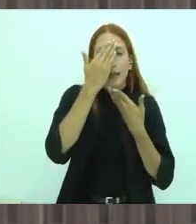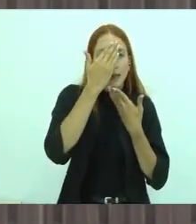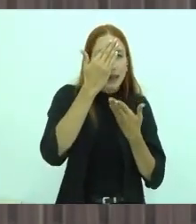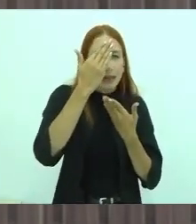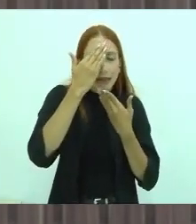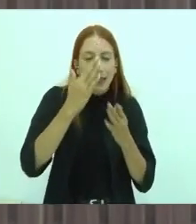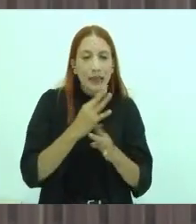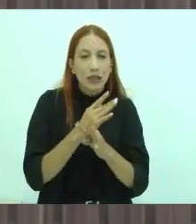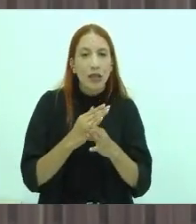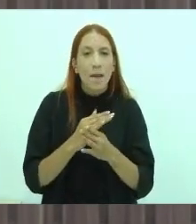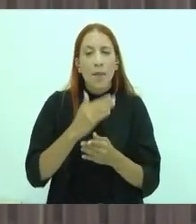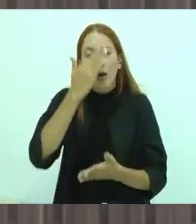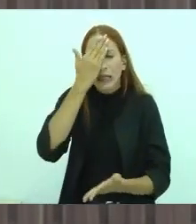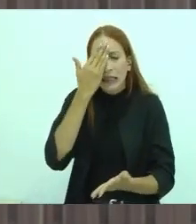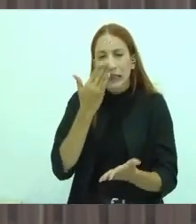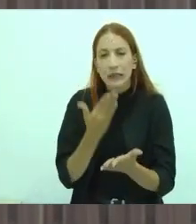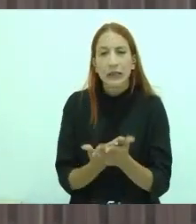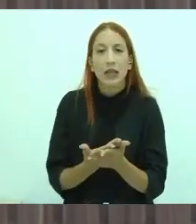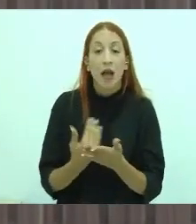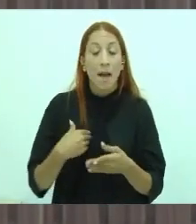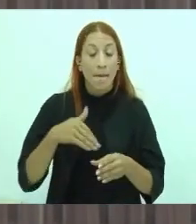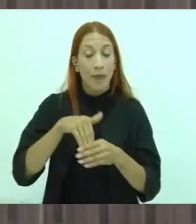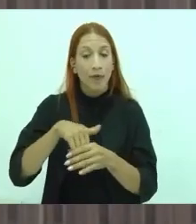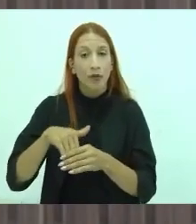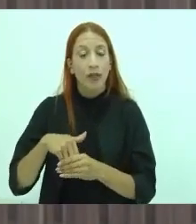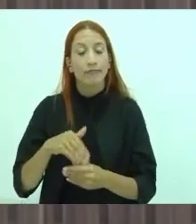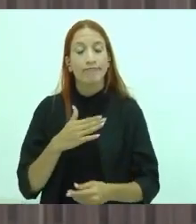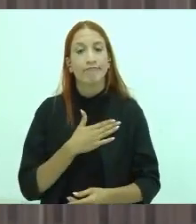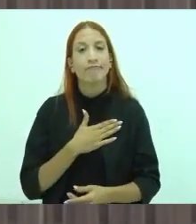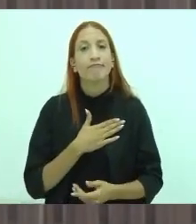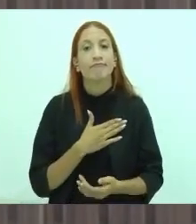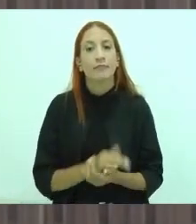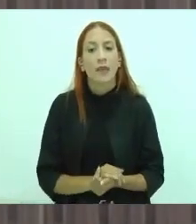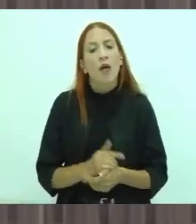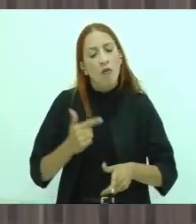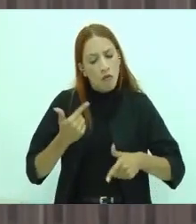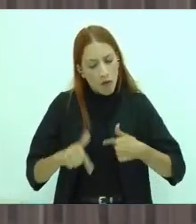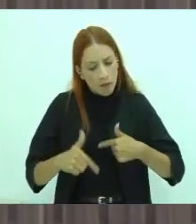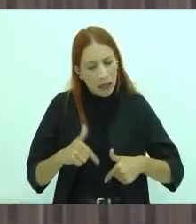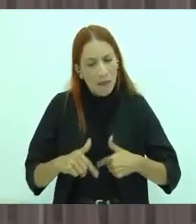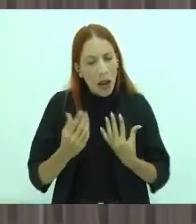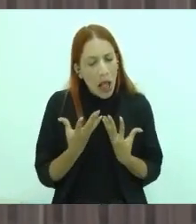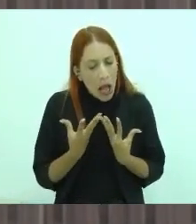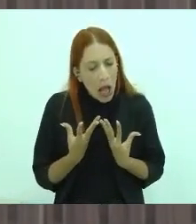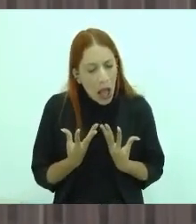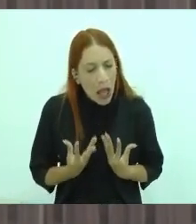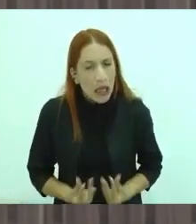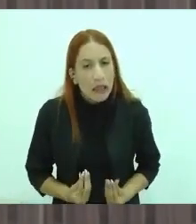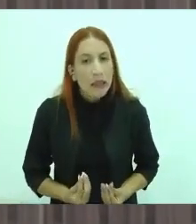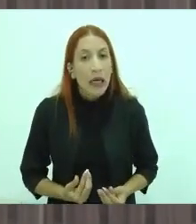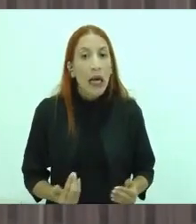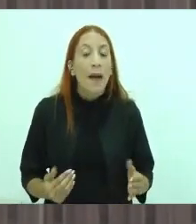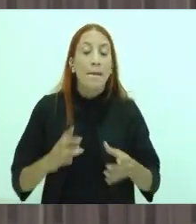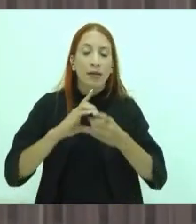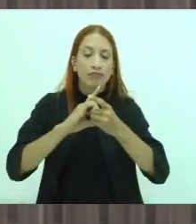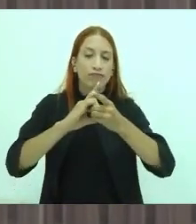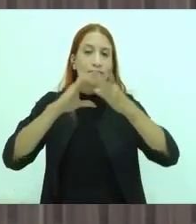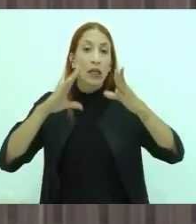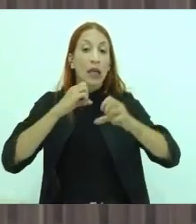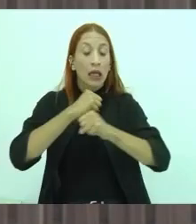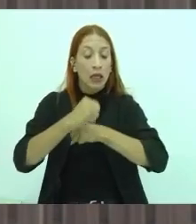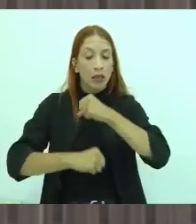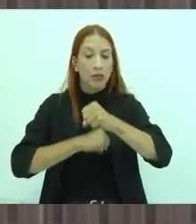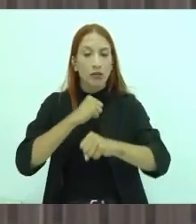Freitas pela confiança de votar no vereador Marquinhos Gomes iremos trabalhar incansavelmente pela democracia e o ano que